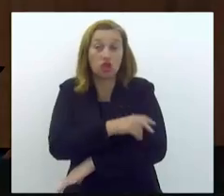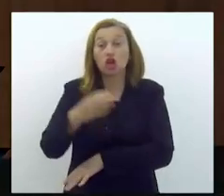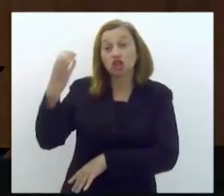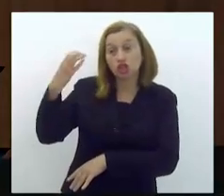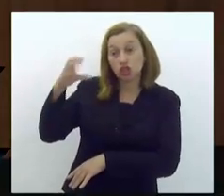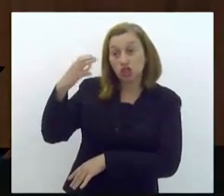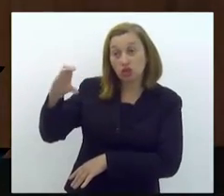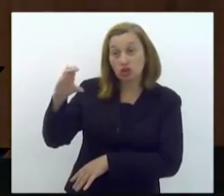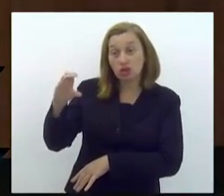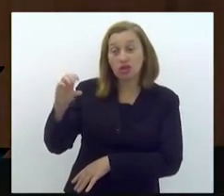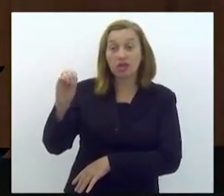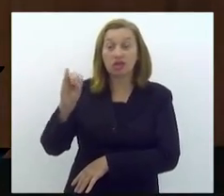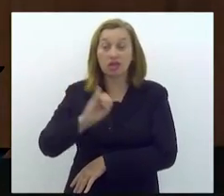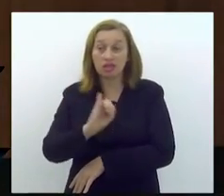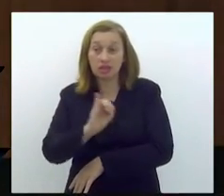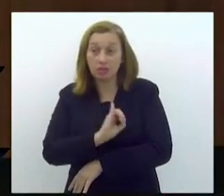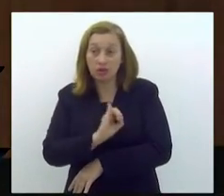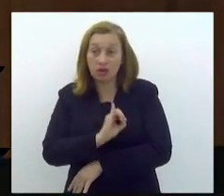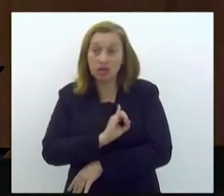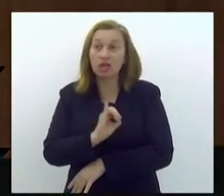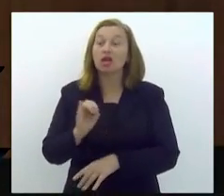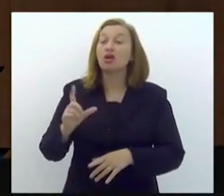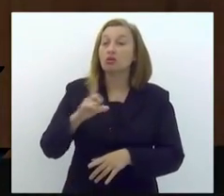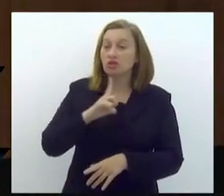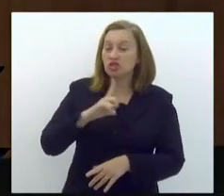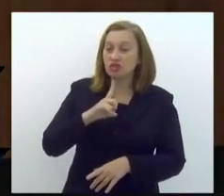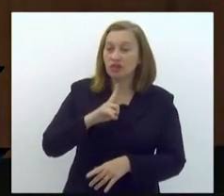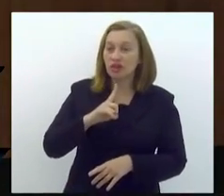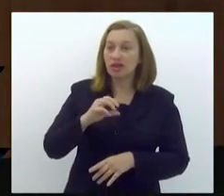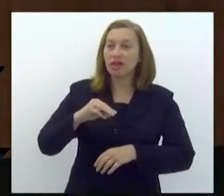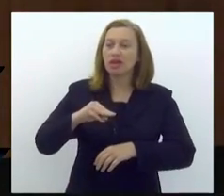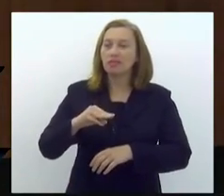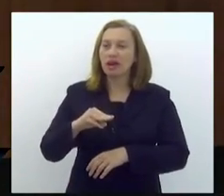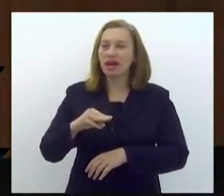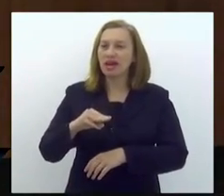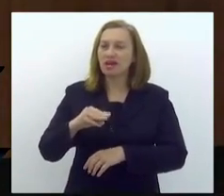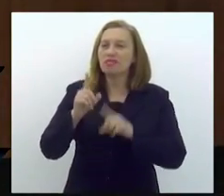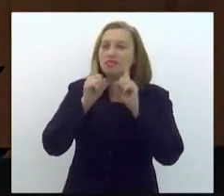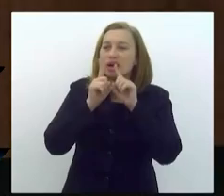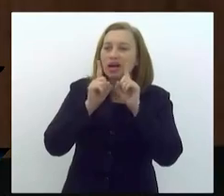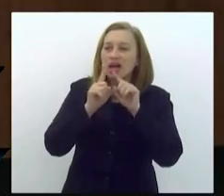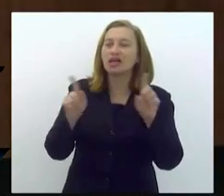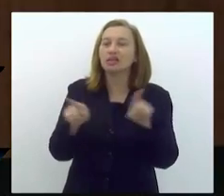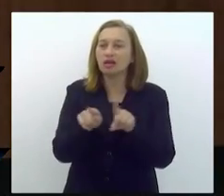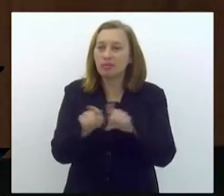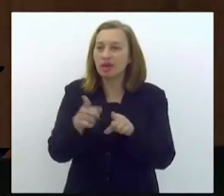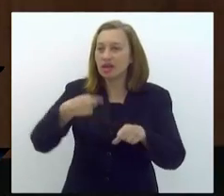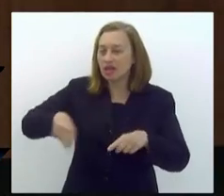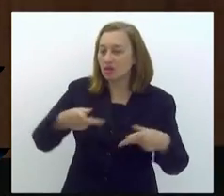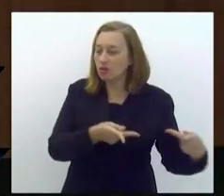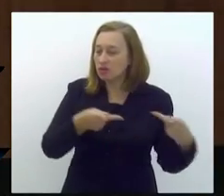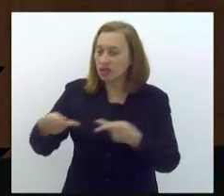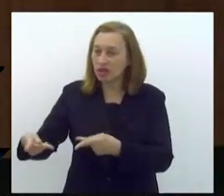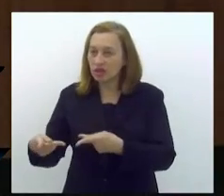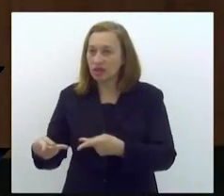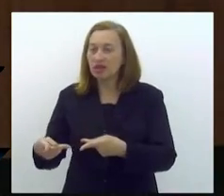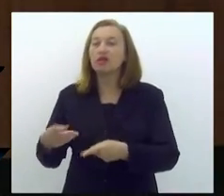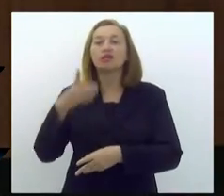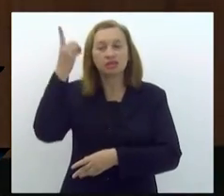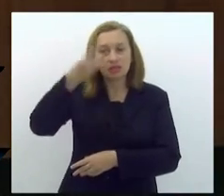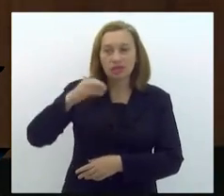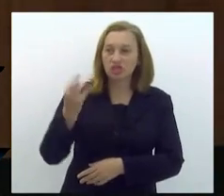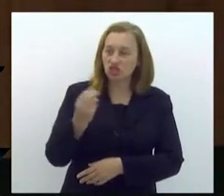Itaboraí quando tiver em Macaé estarei também e convidarei o deputado Chico Machado para estar presente